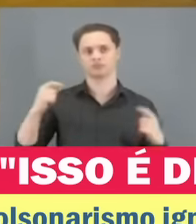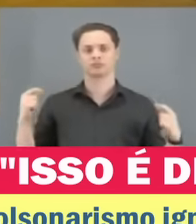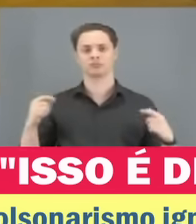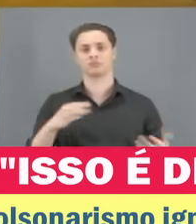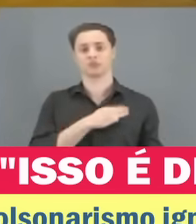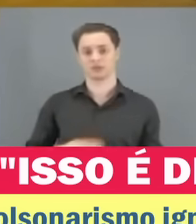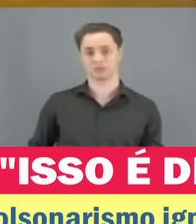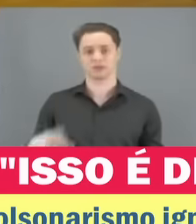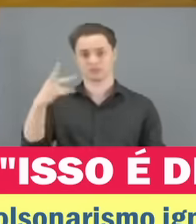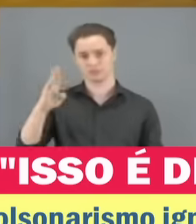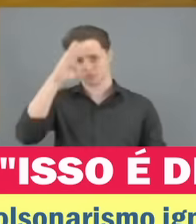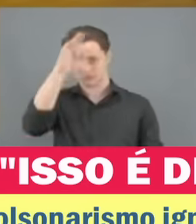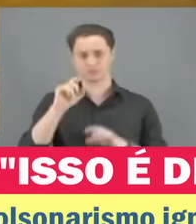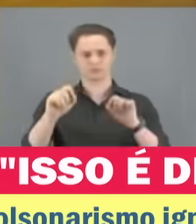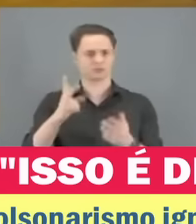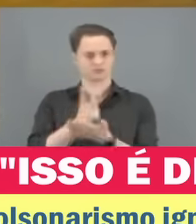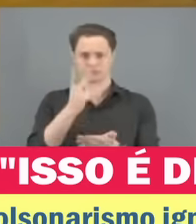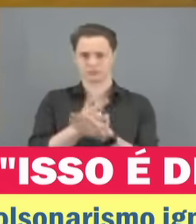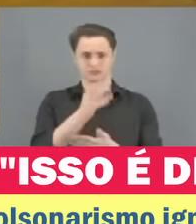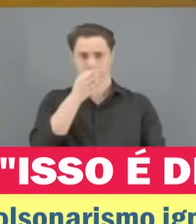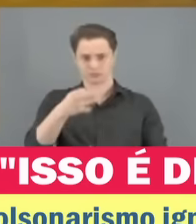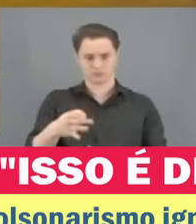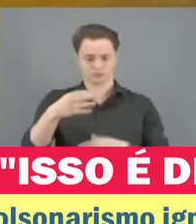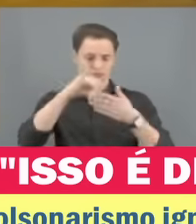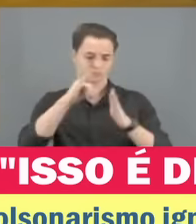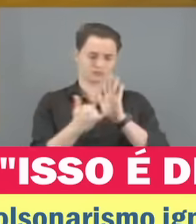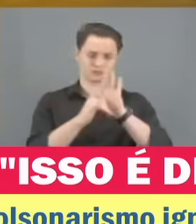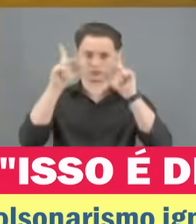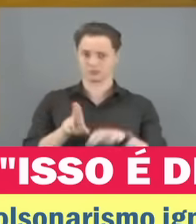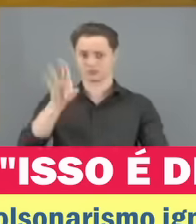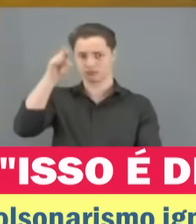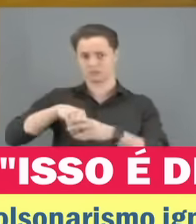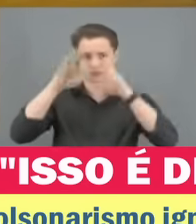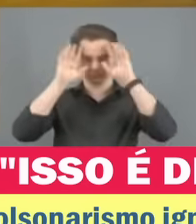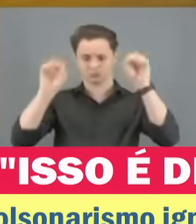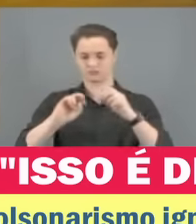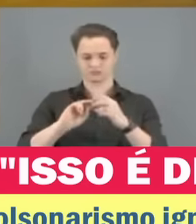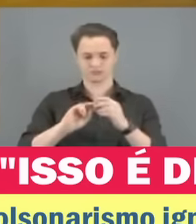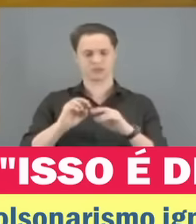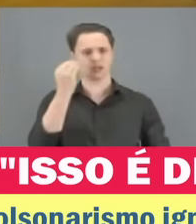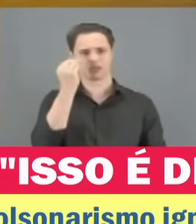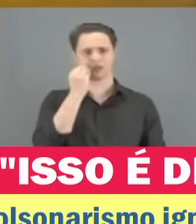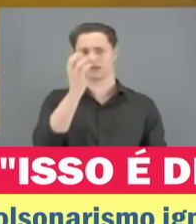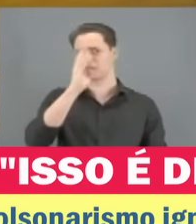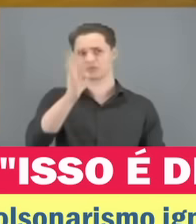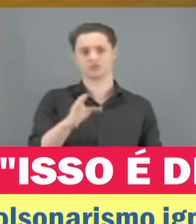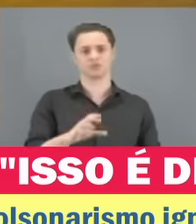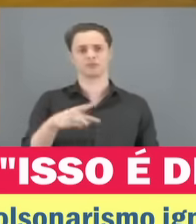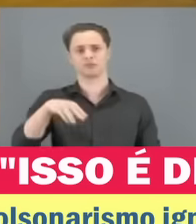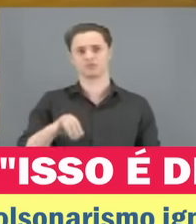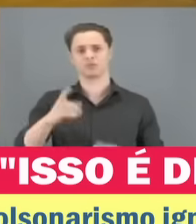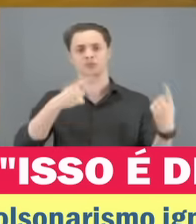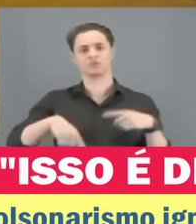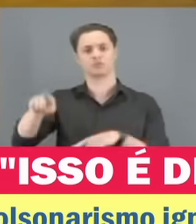por Bolsonaro, que tem os mesmos argumentos deles dentro do Supremo Tribunal Federal, eles tentam virar o alvo para a própria CPMI, atacando a